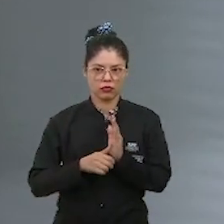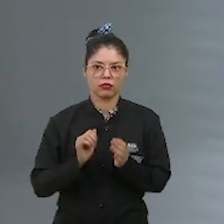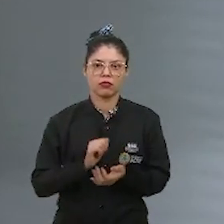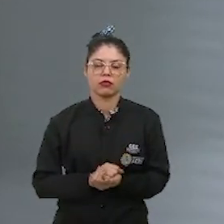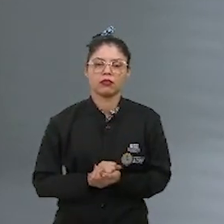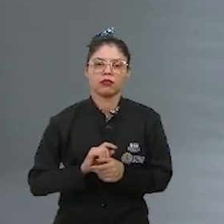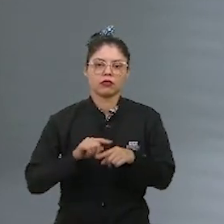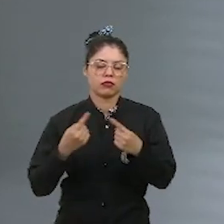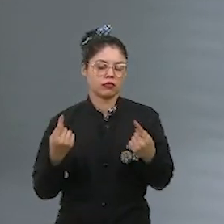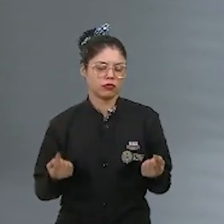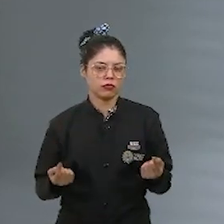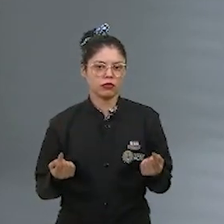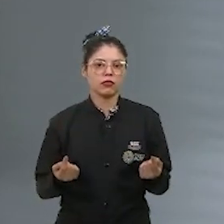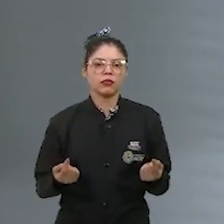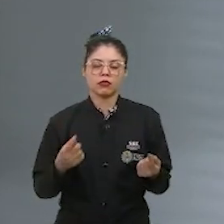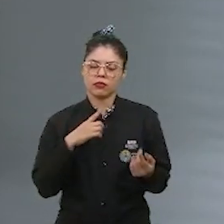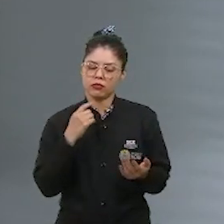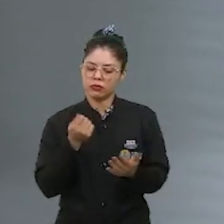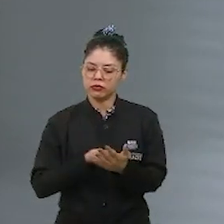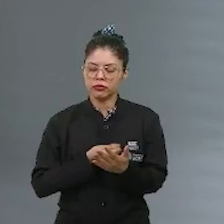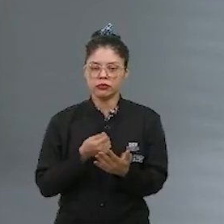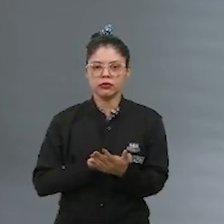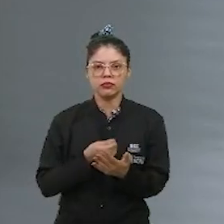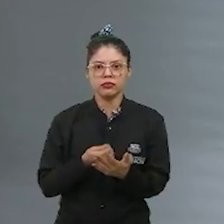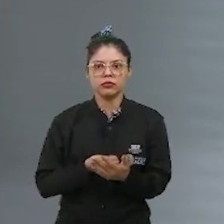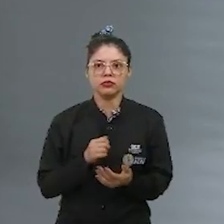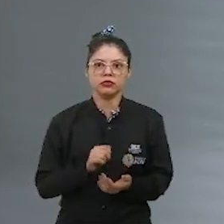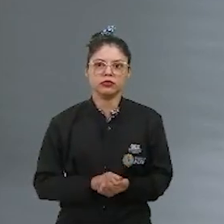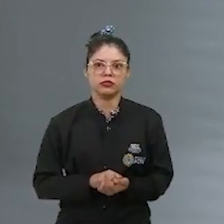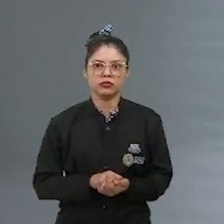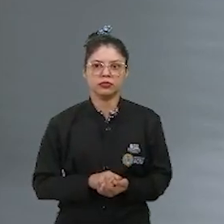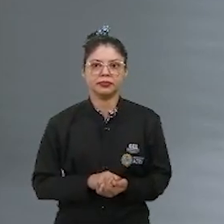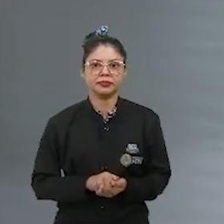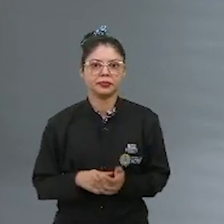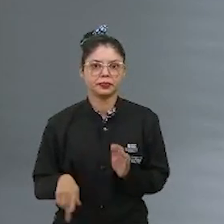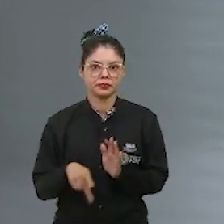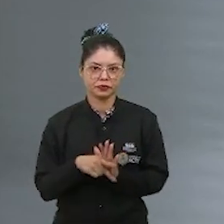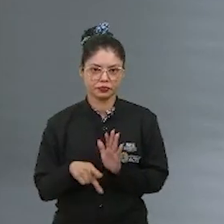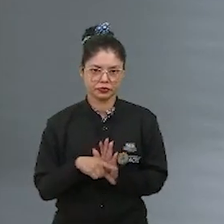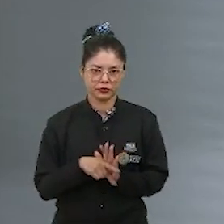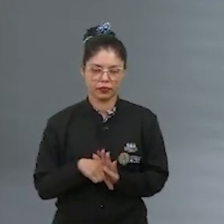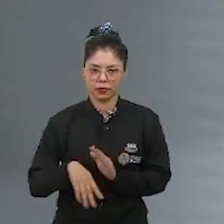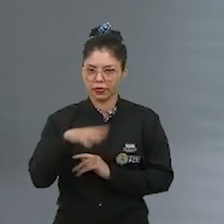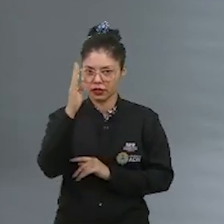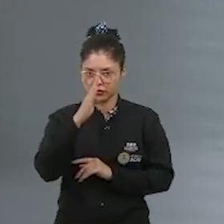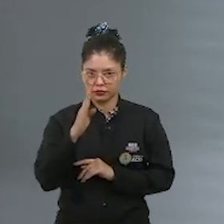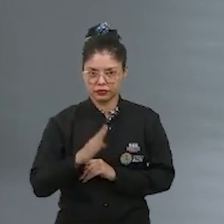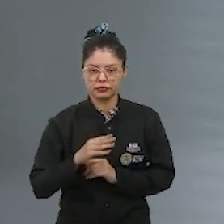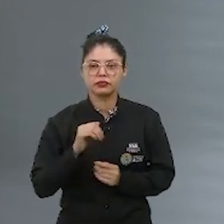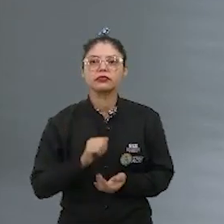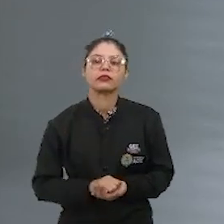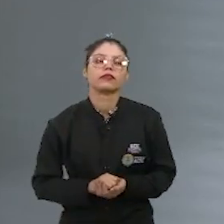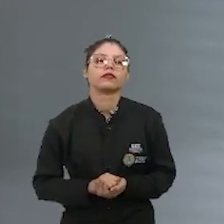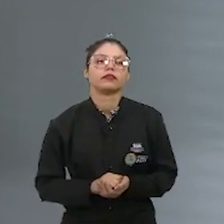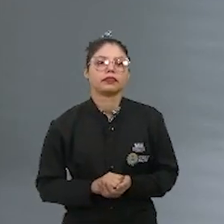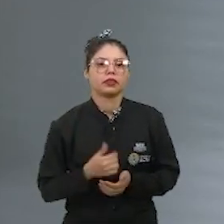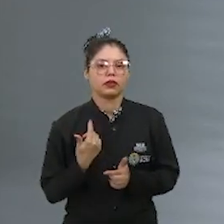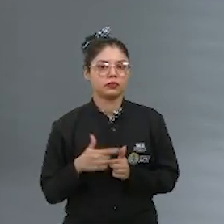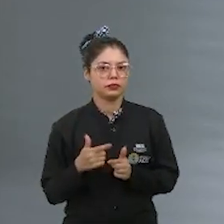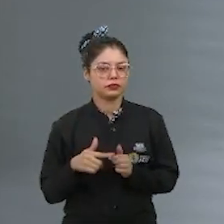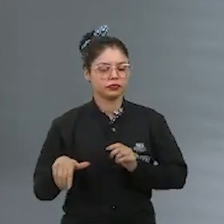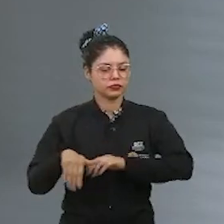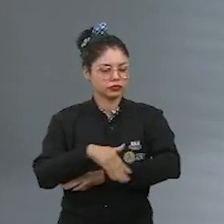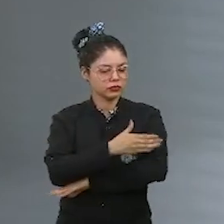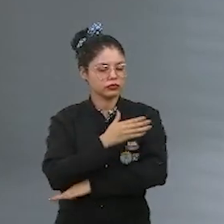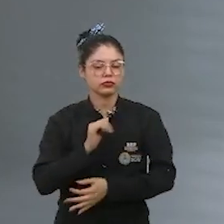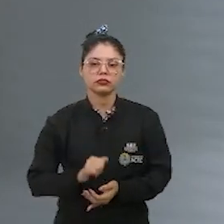Mas existem esforços que são feitos em prol dos brasileiros que estão em situação de rua,